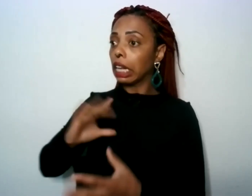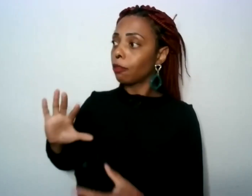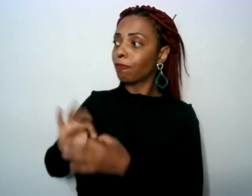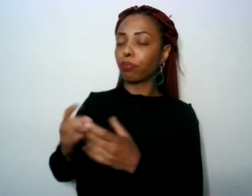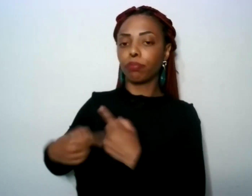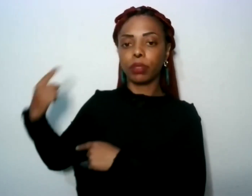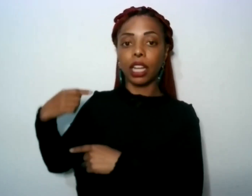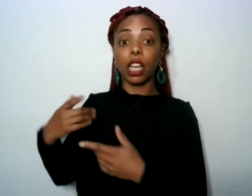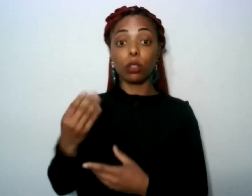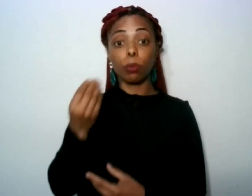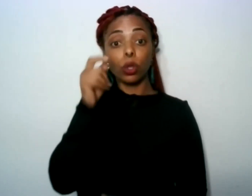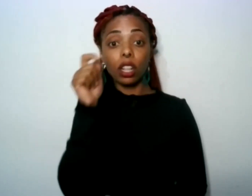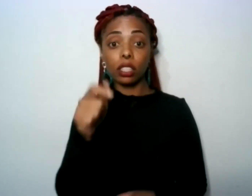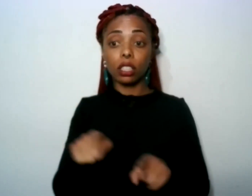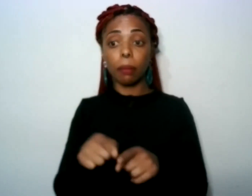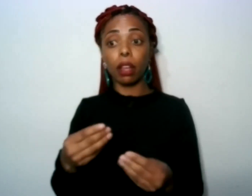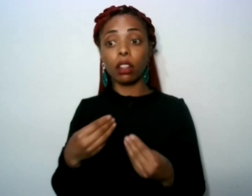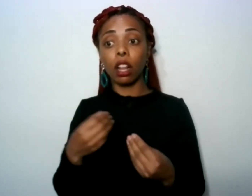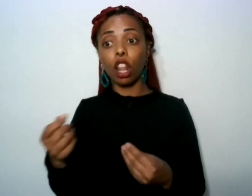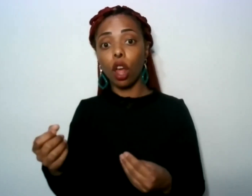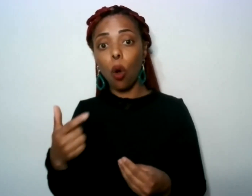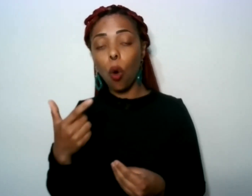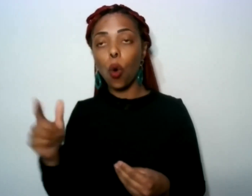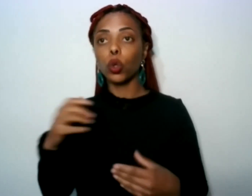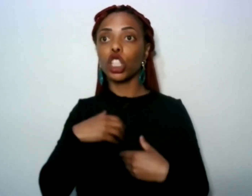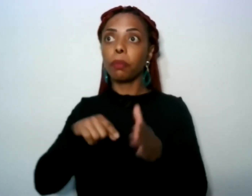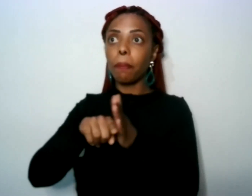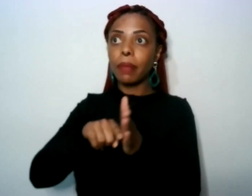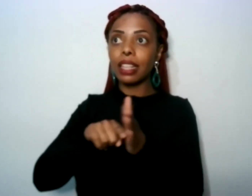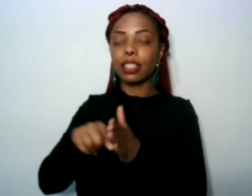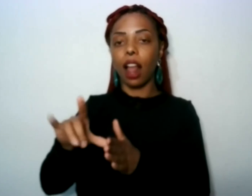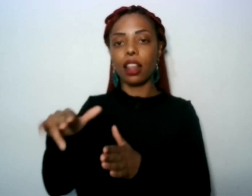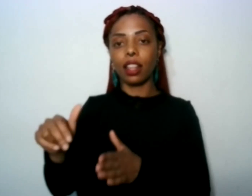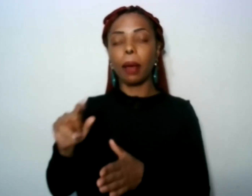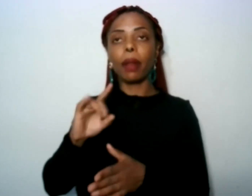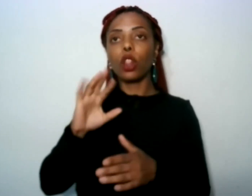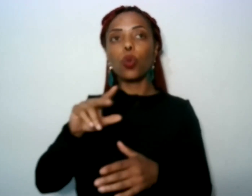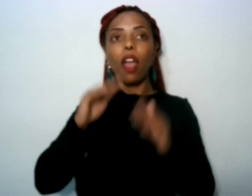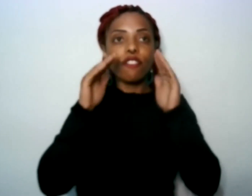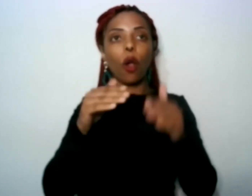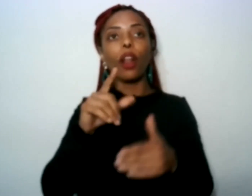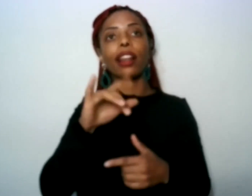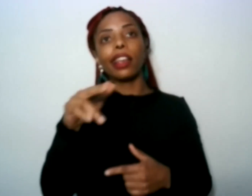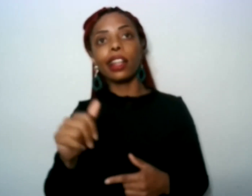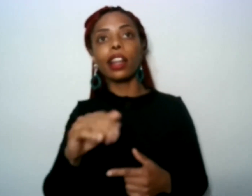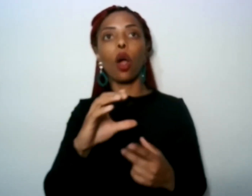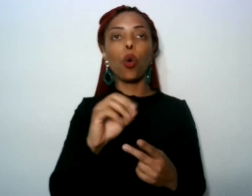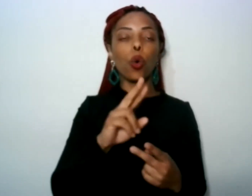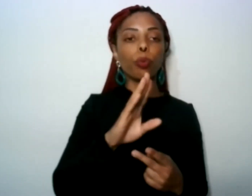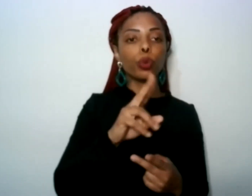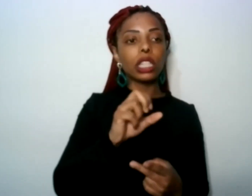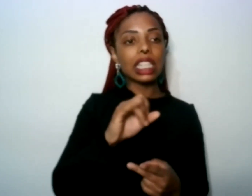abre novas janelas de pesquisa pra Lina pra gente não ficar focada assim a Lina Corbusier Lina e tal não vamos abrir